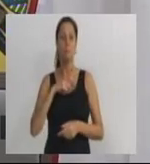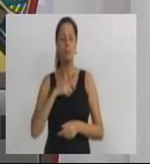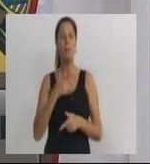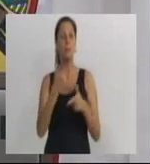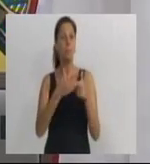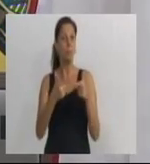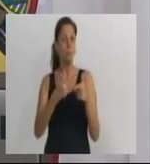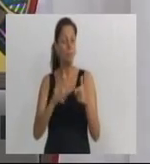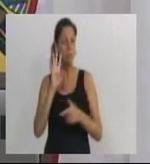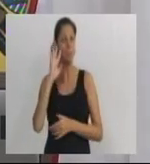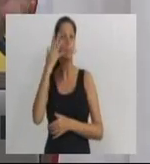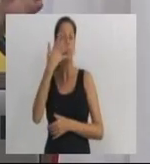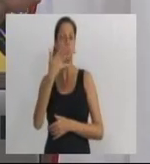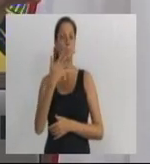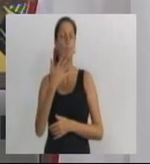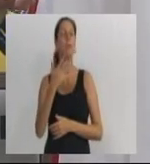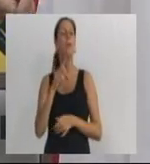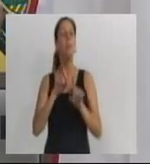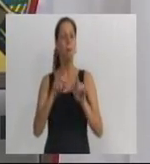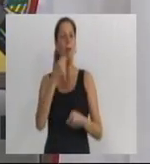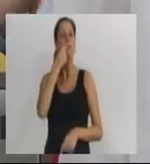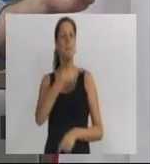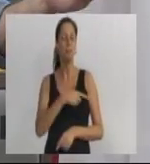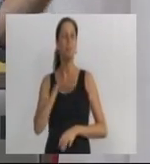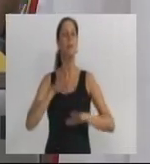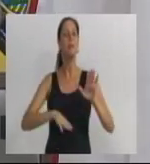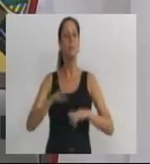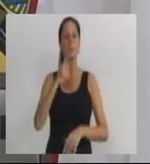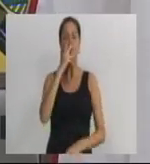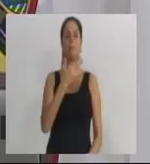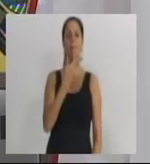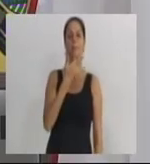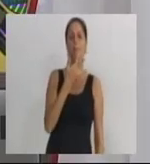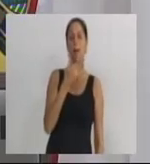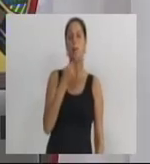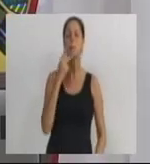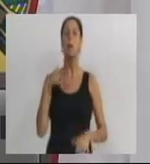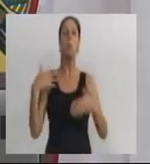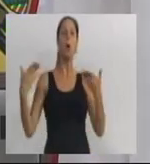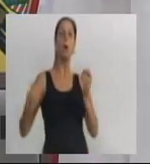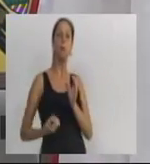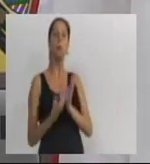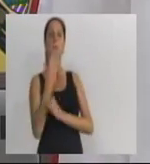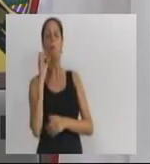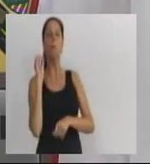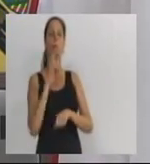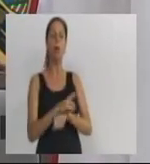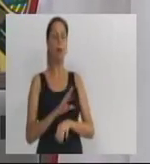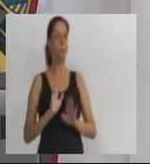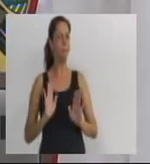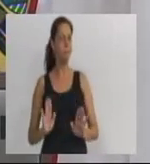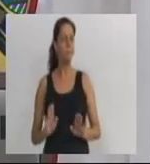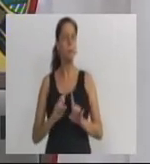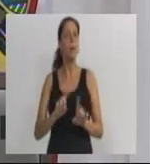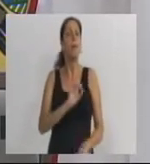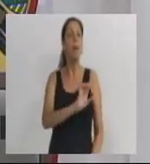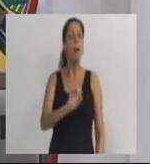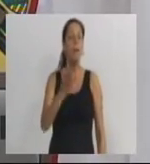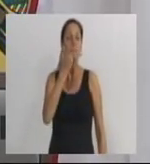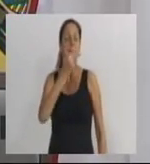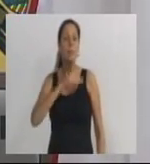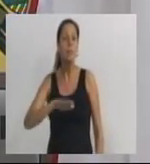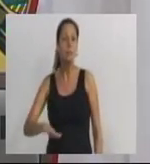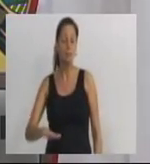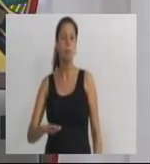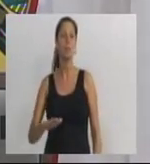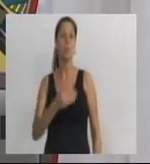E aqui é bom relatar, né? Porque é fácil falar quando é que vai criar vaga para isso, quando criar vaga para aquilo. Cada criança, o governo federal